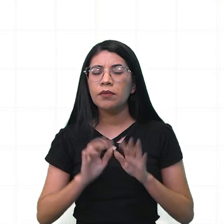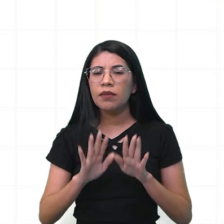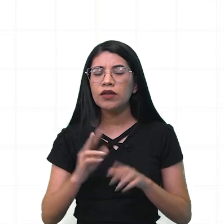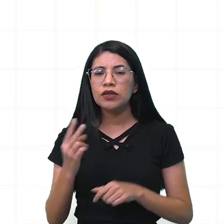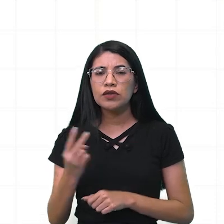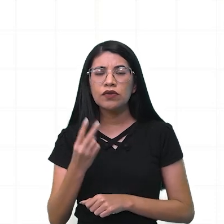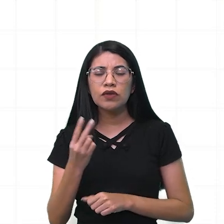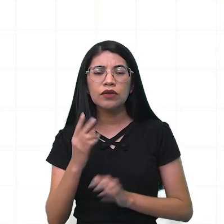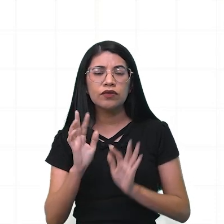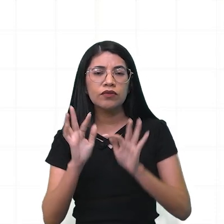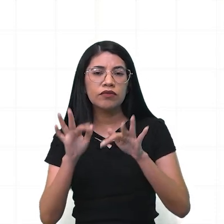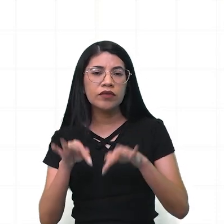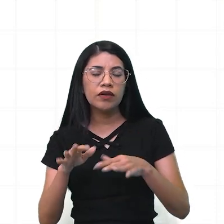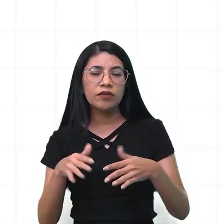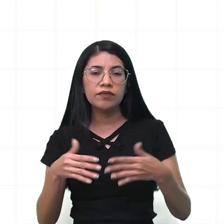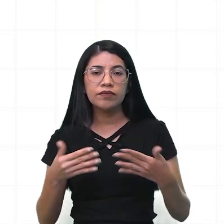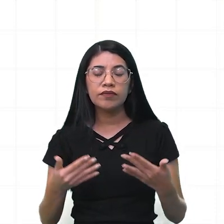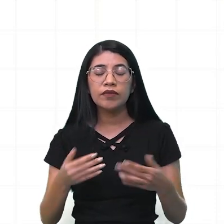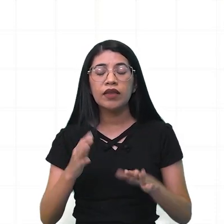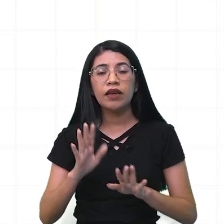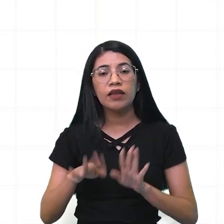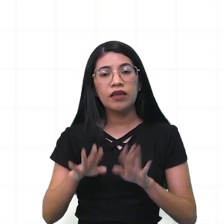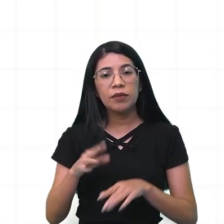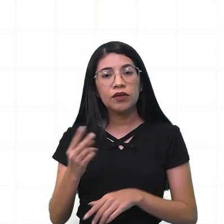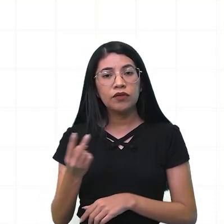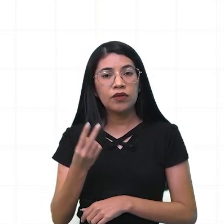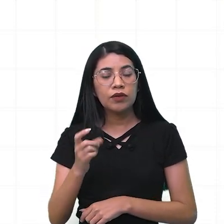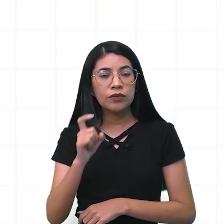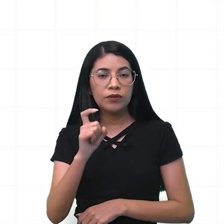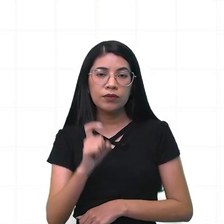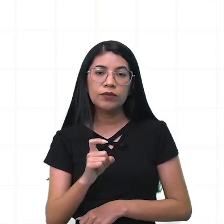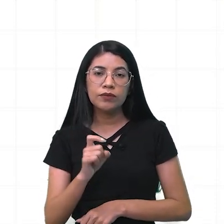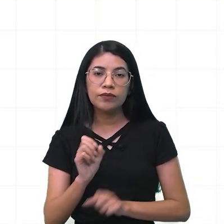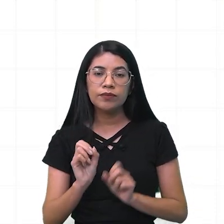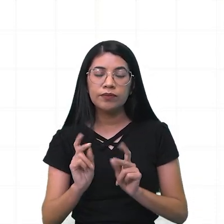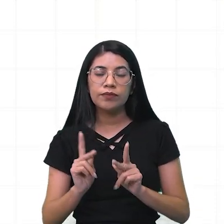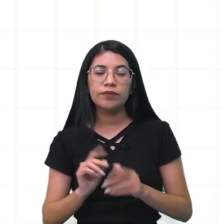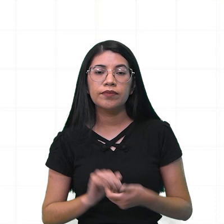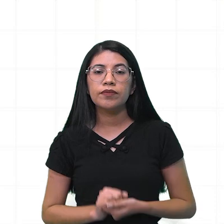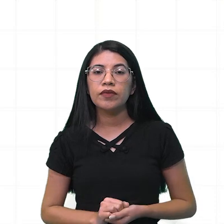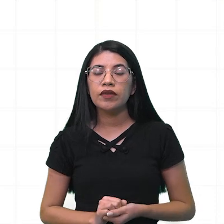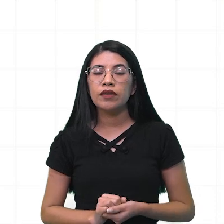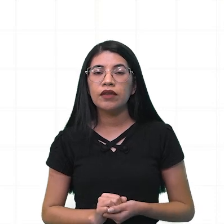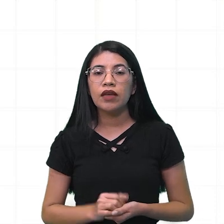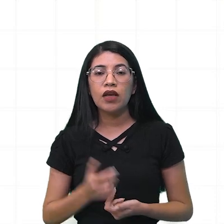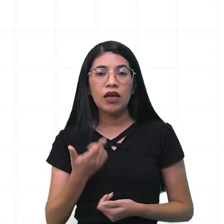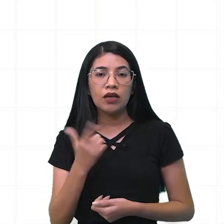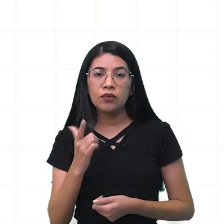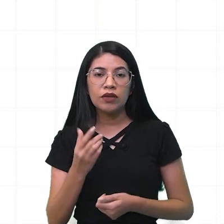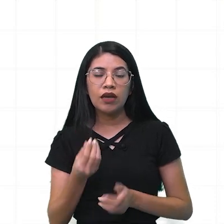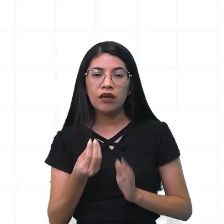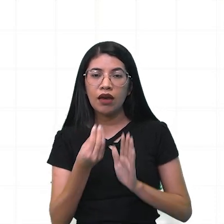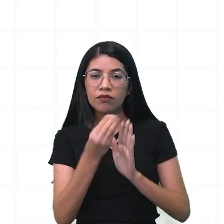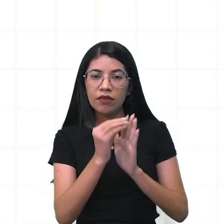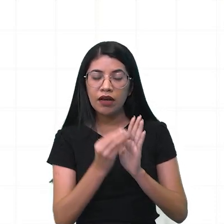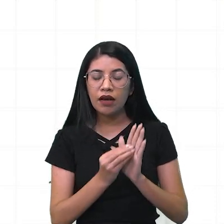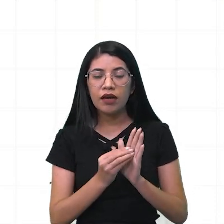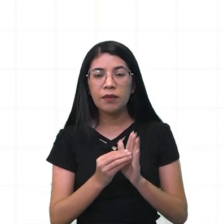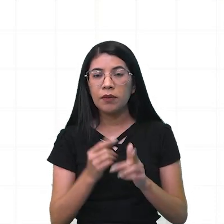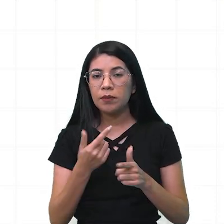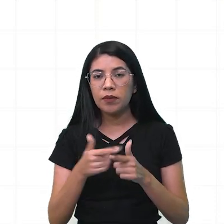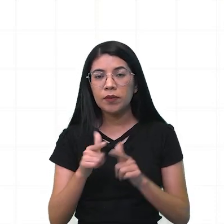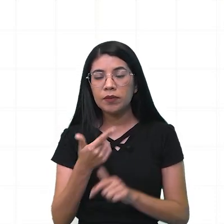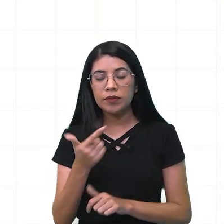valor numérico final? Isso aqui vai depender do valor de x, tá? Como não foi dado para nós, né? Então não tem